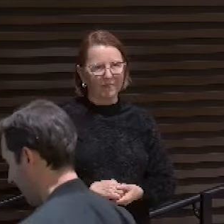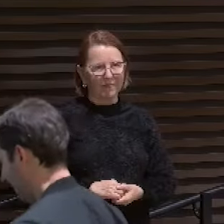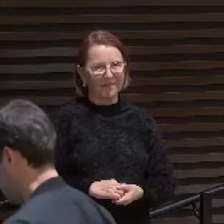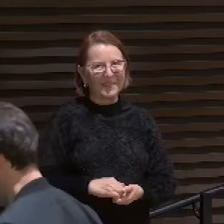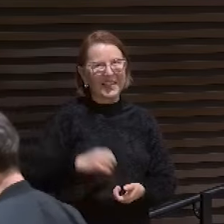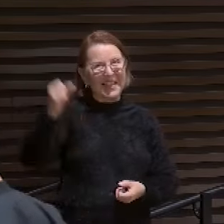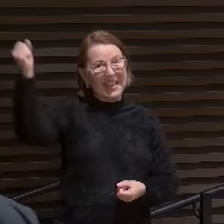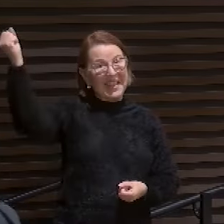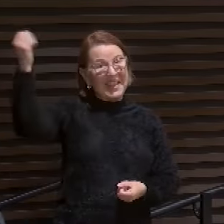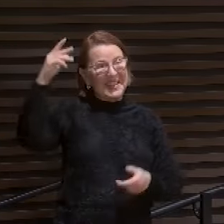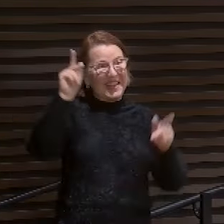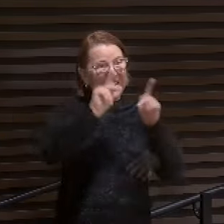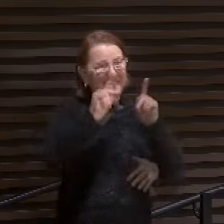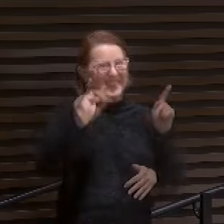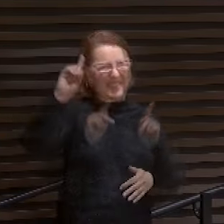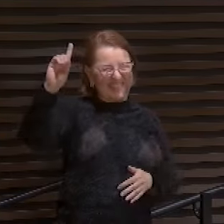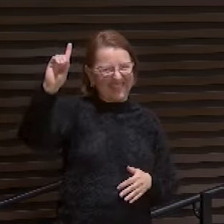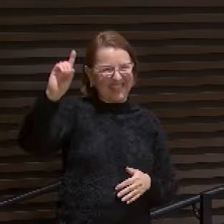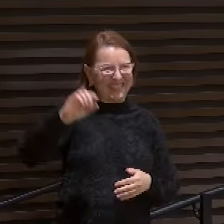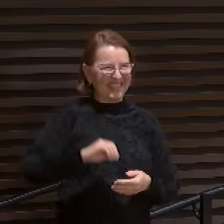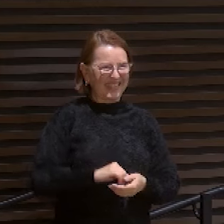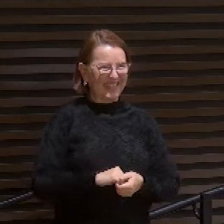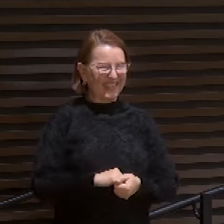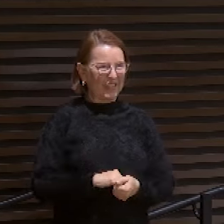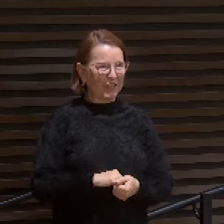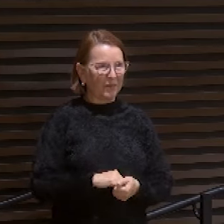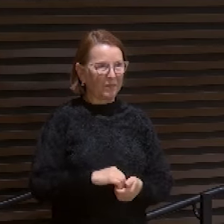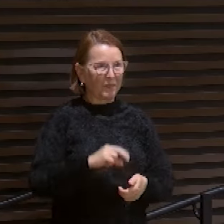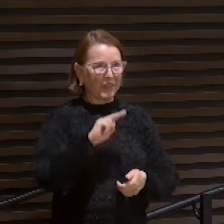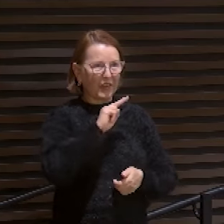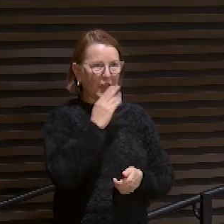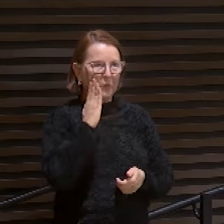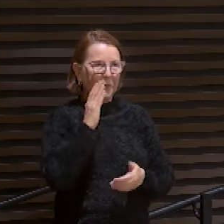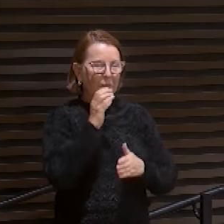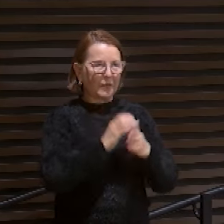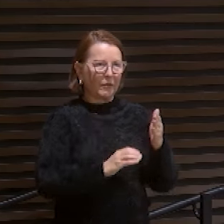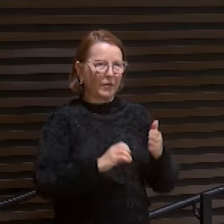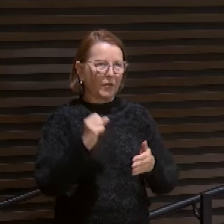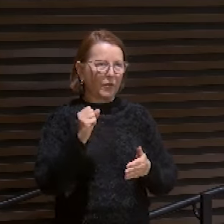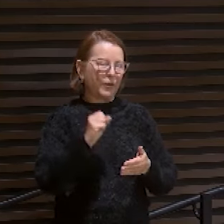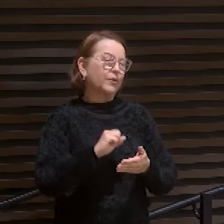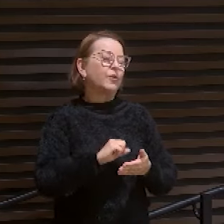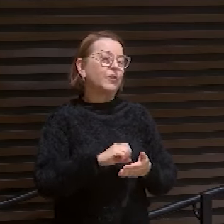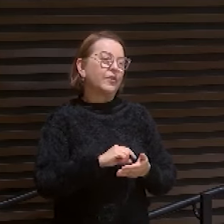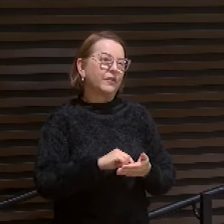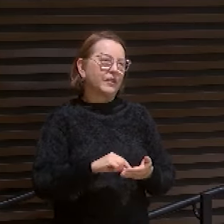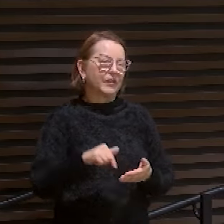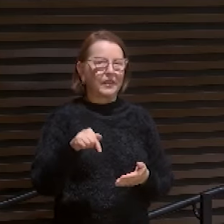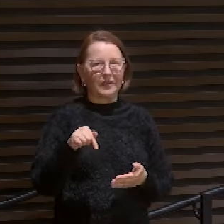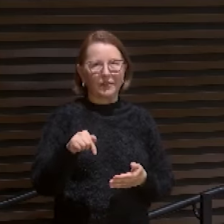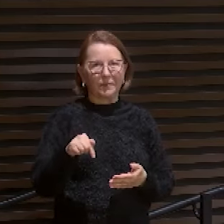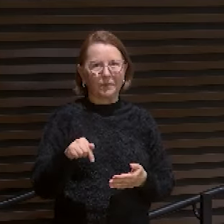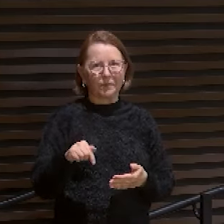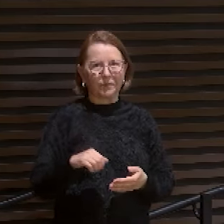Graça e paz, queridos. Hebreus capítulo 8, versículo 7, porque